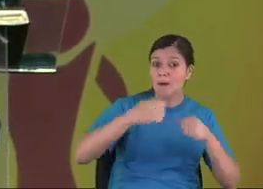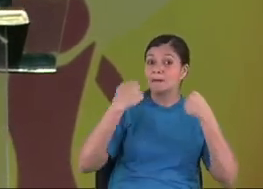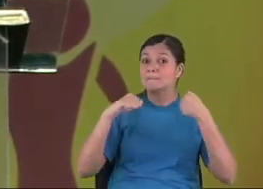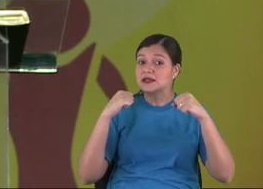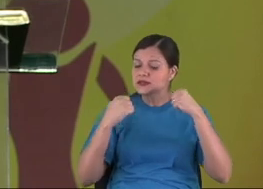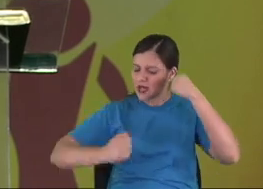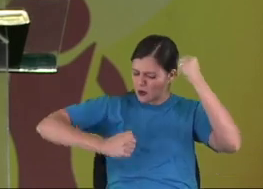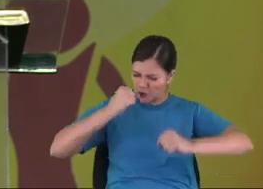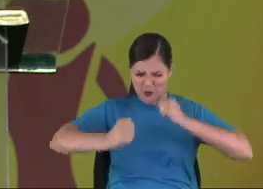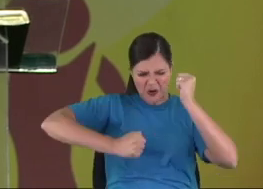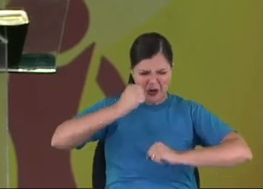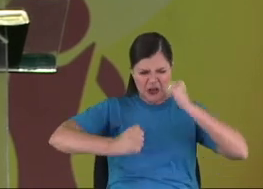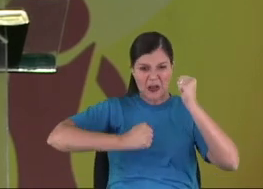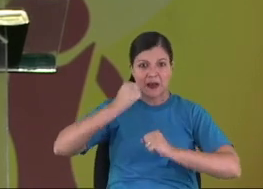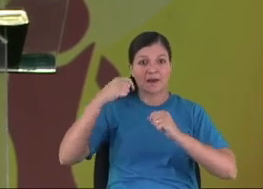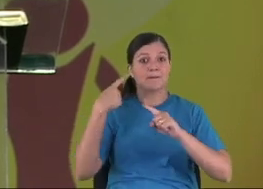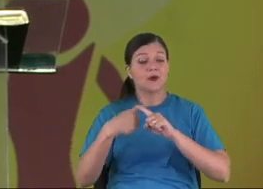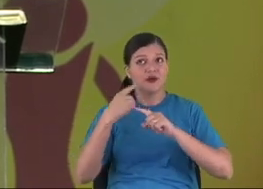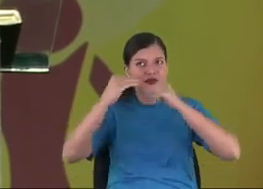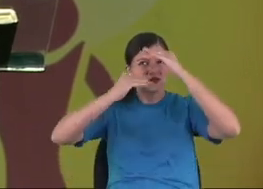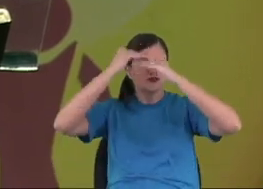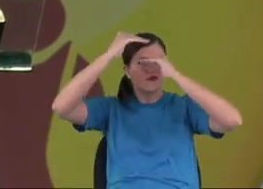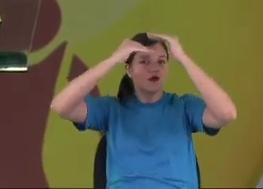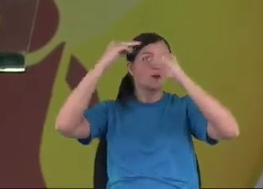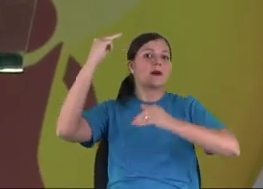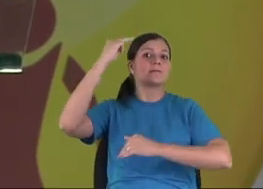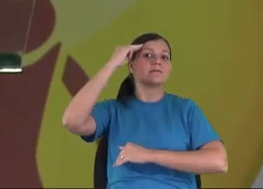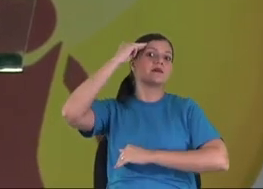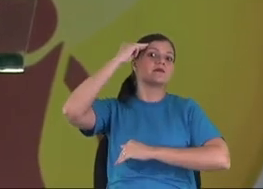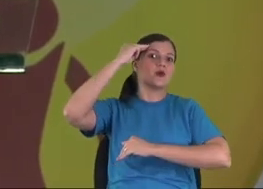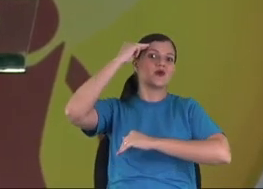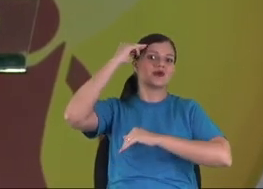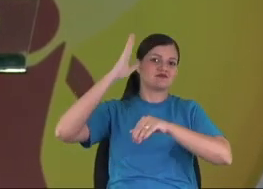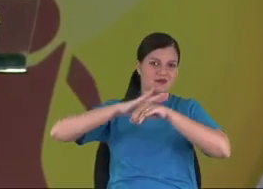isso desenvolve uma memória maior.